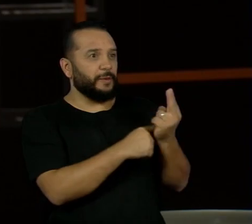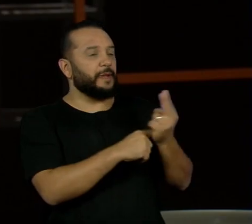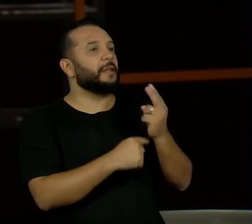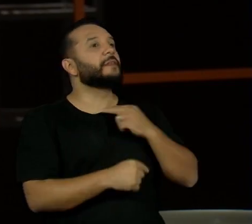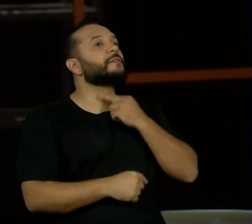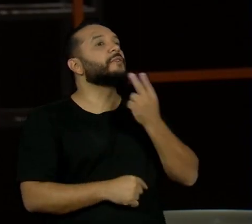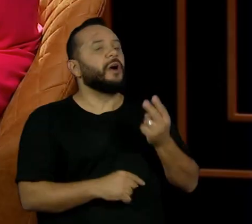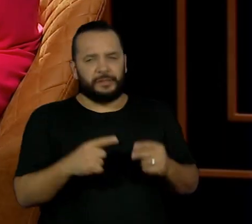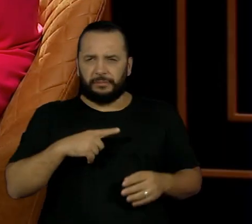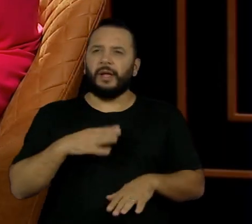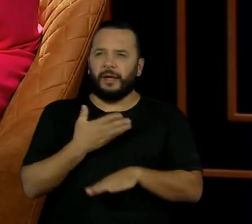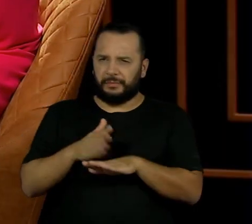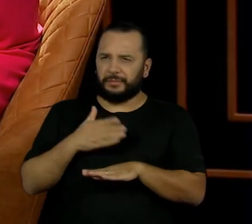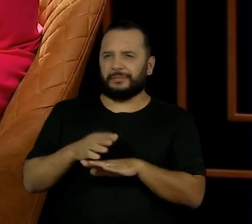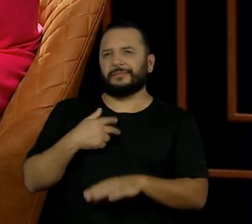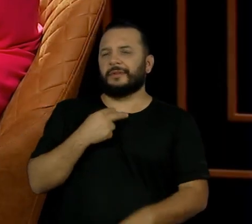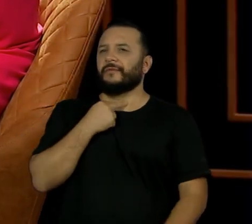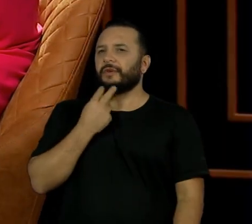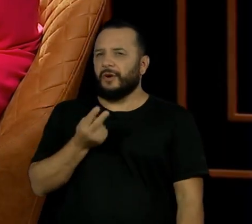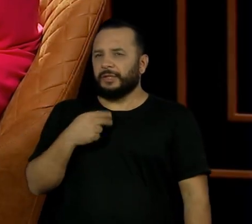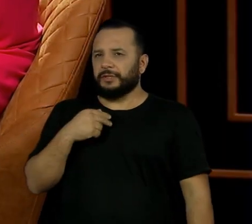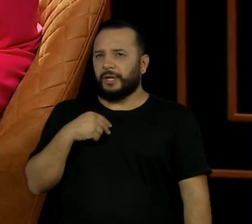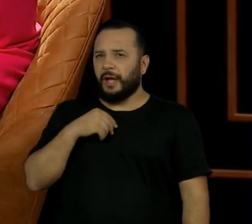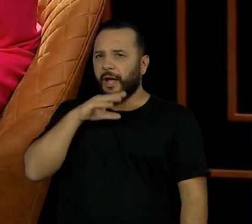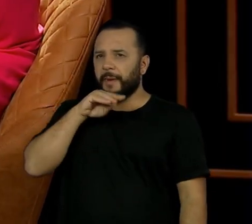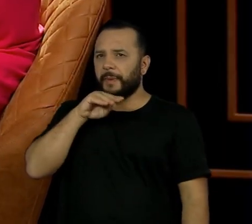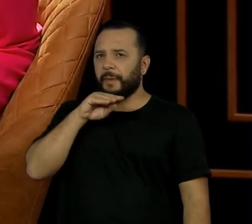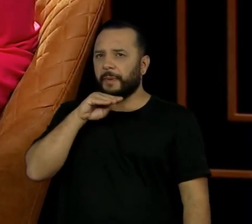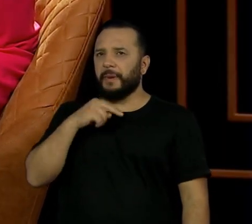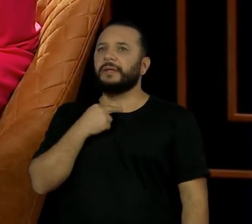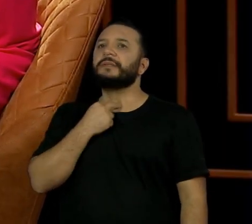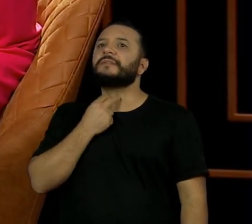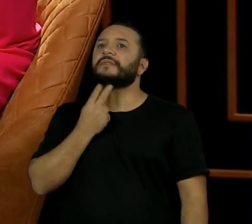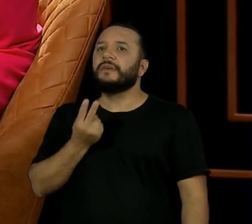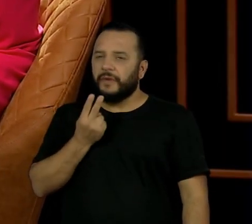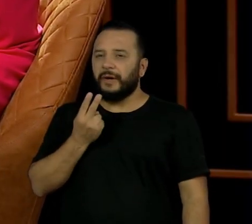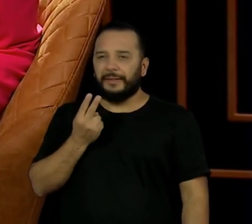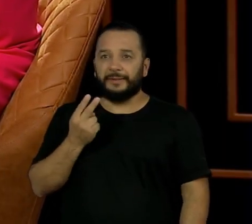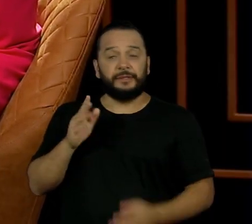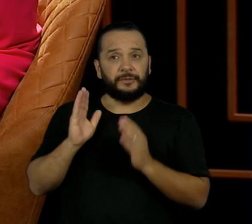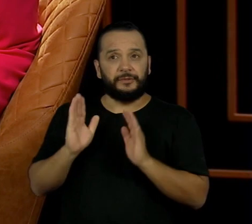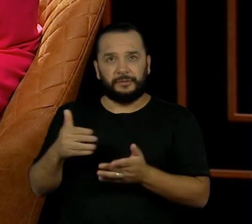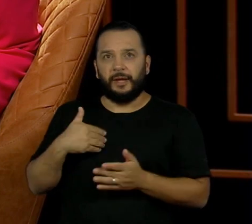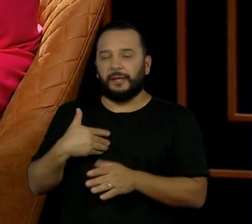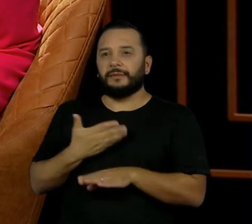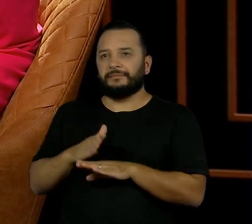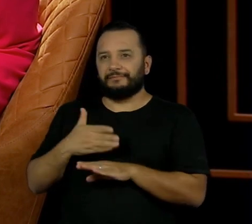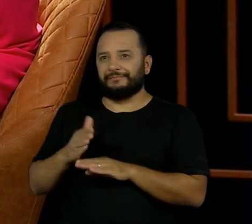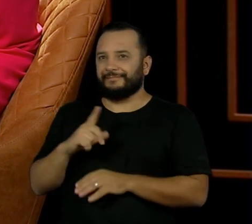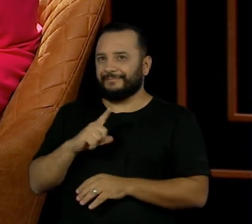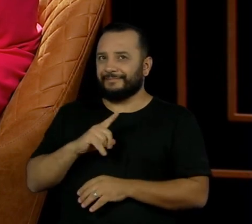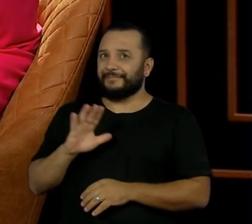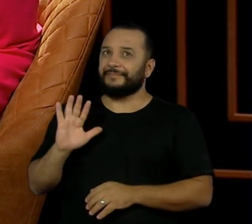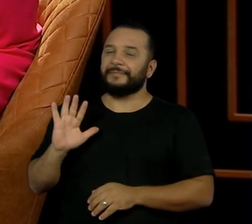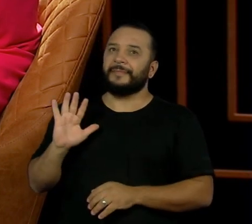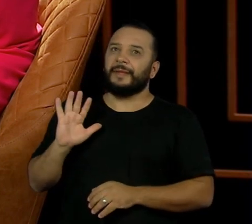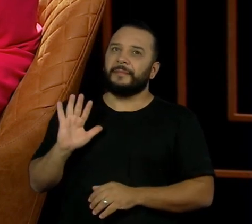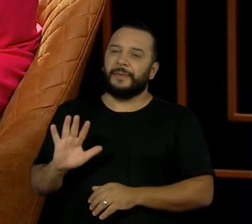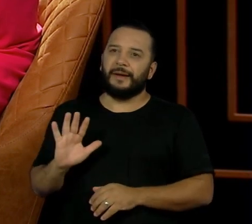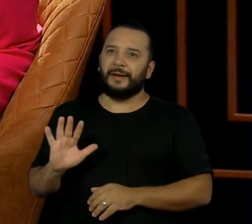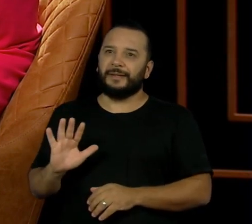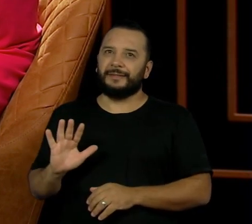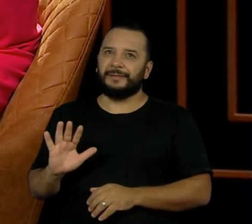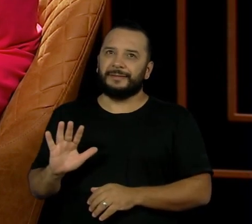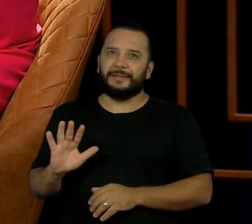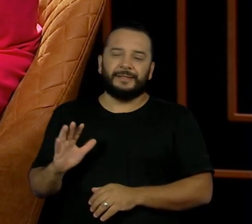alguma coisa especial? Eu faço exercício, assim, um exercício para aquecer e para desaquecer. Mas tudo